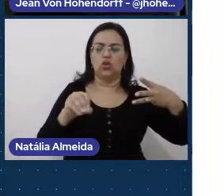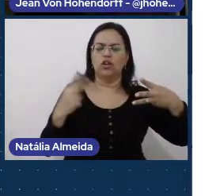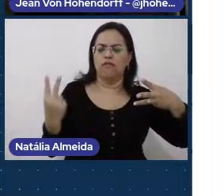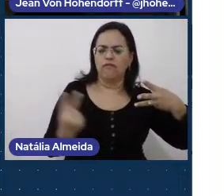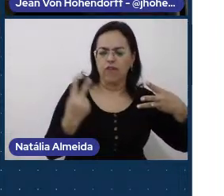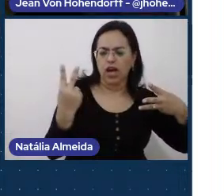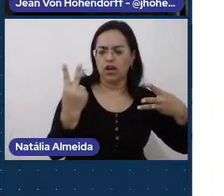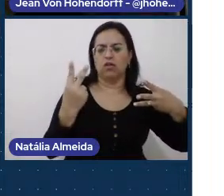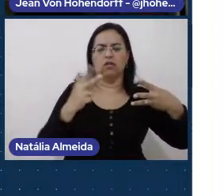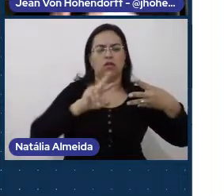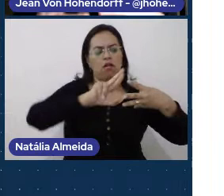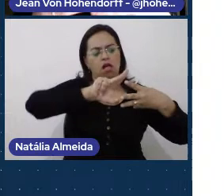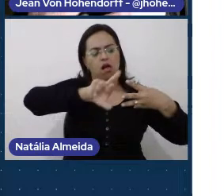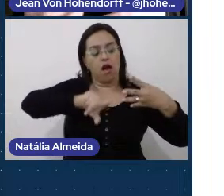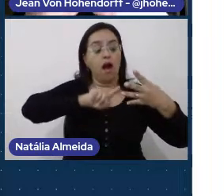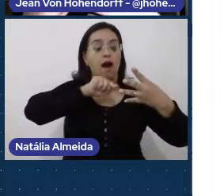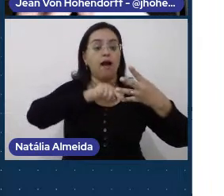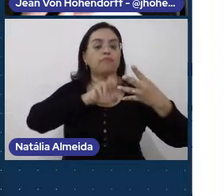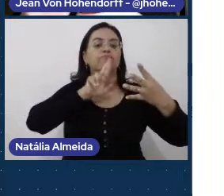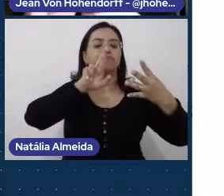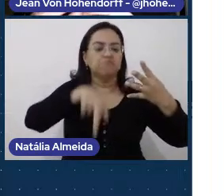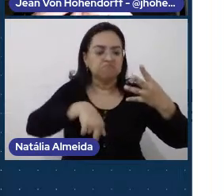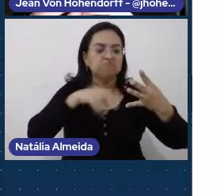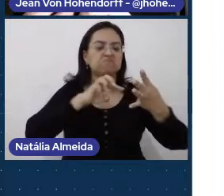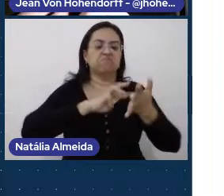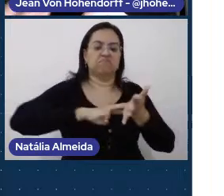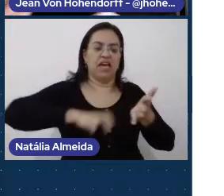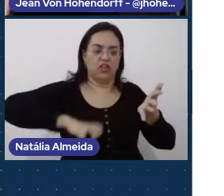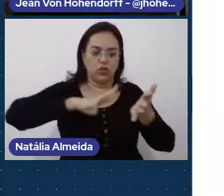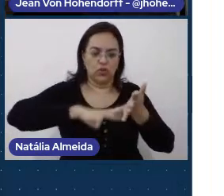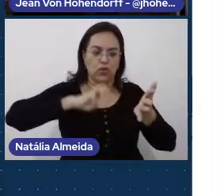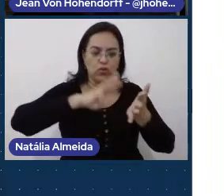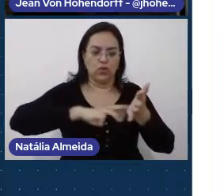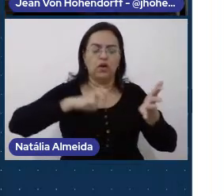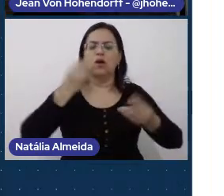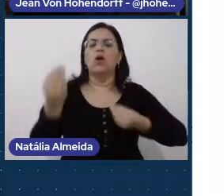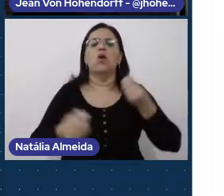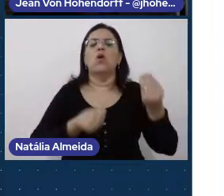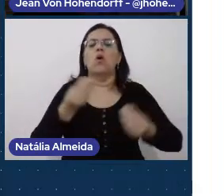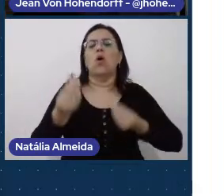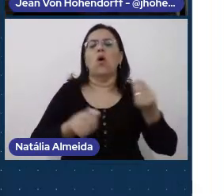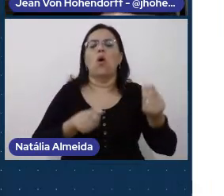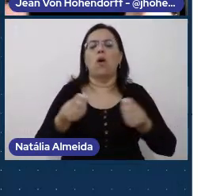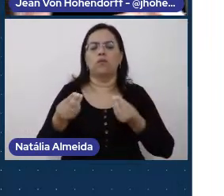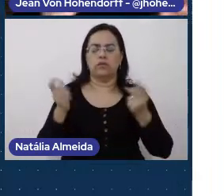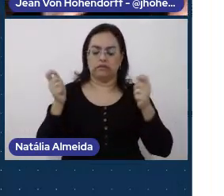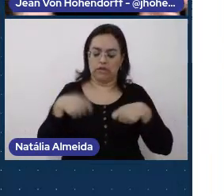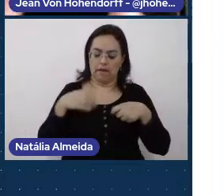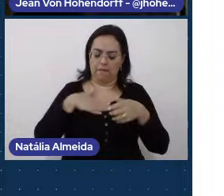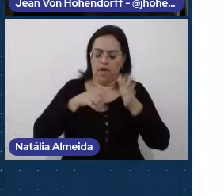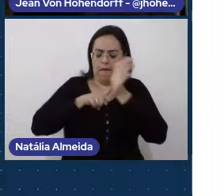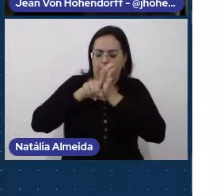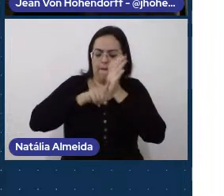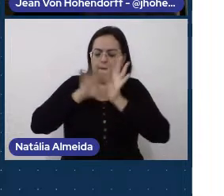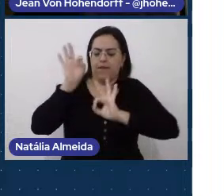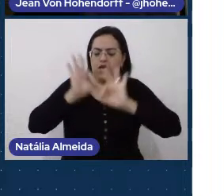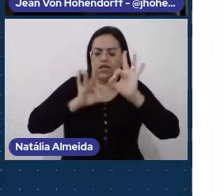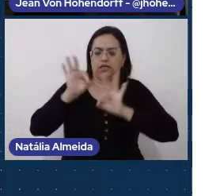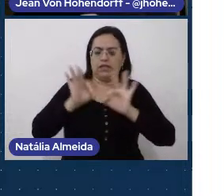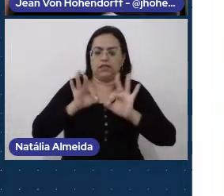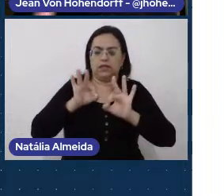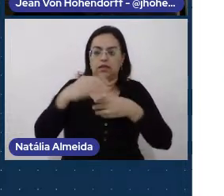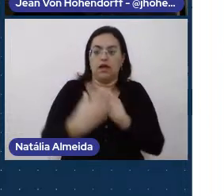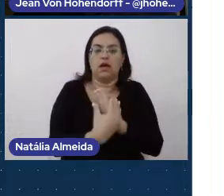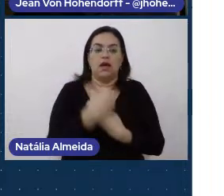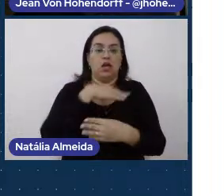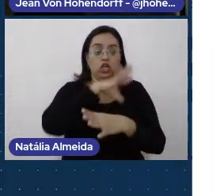vai desembocar no método, né? Como eu acredito que pode ser o processo de condução da pesquisa. E isso vai ser um guia para abordagem